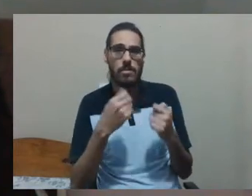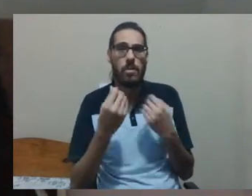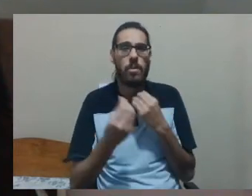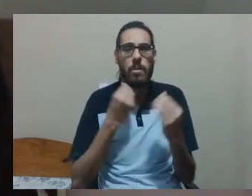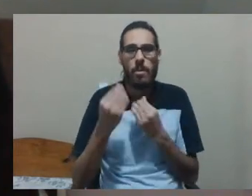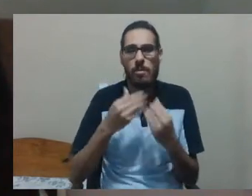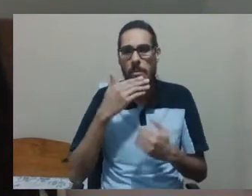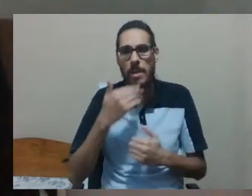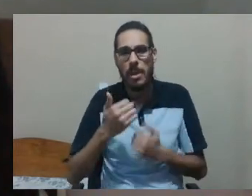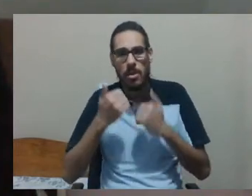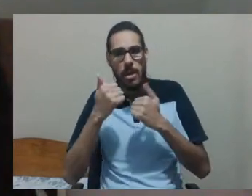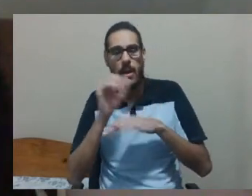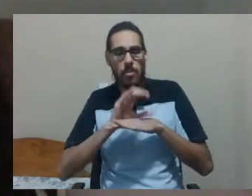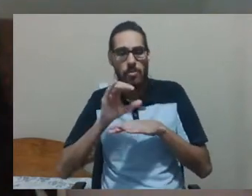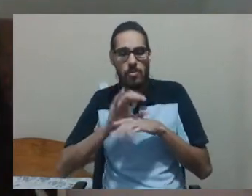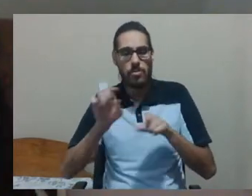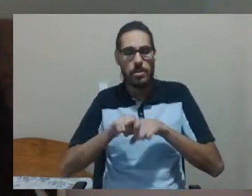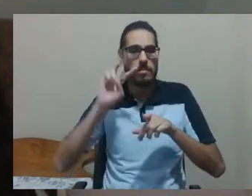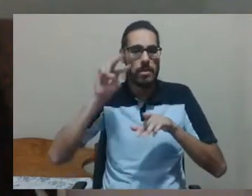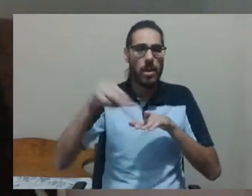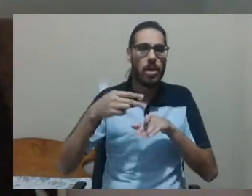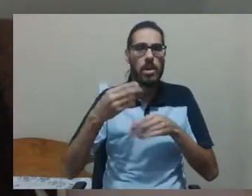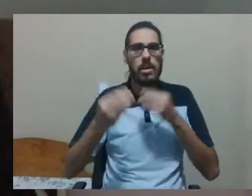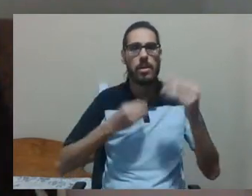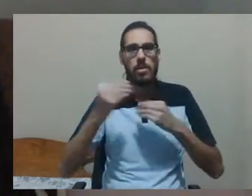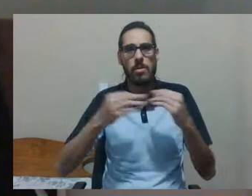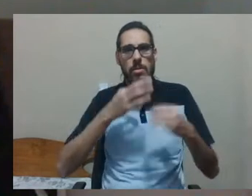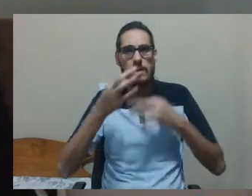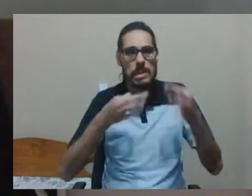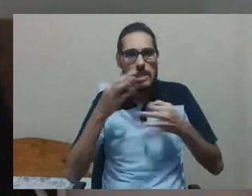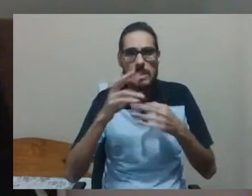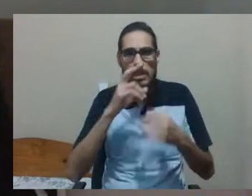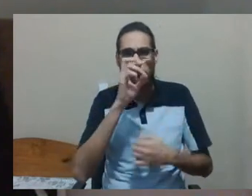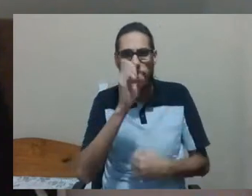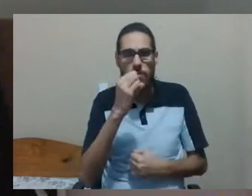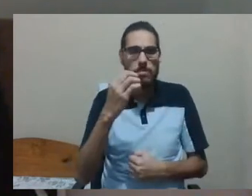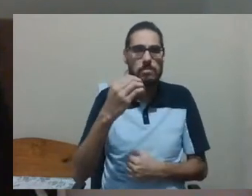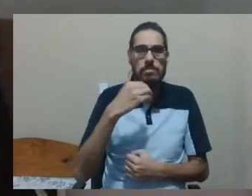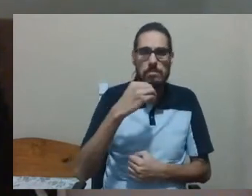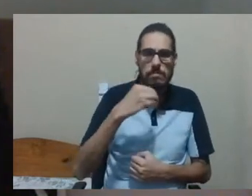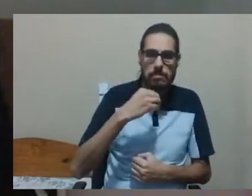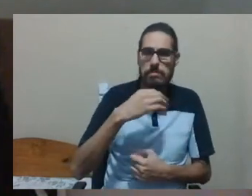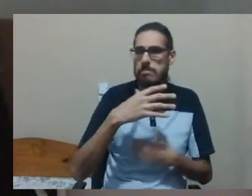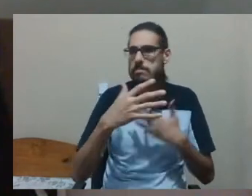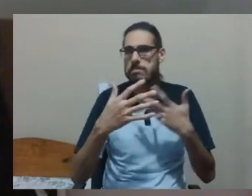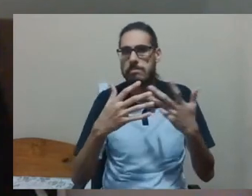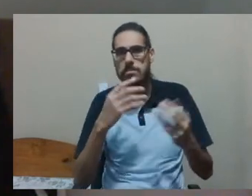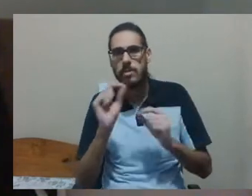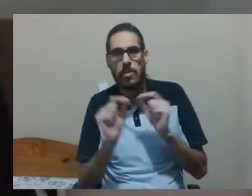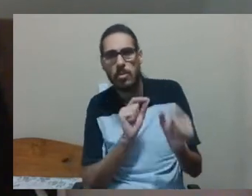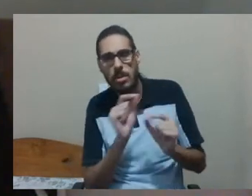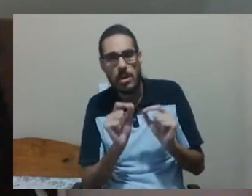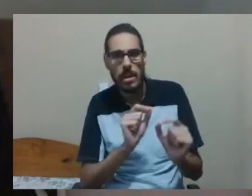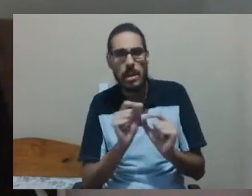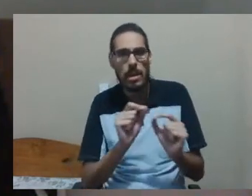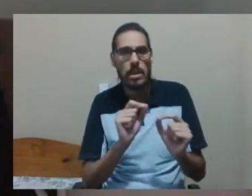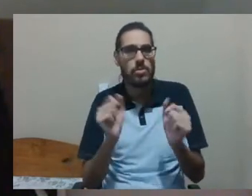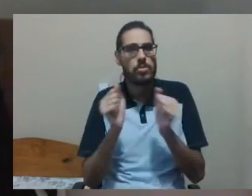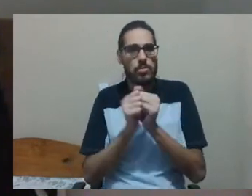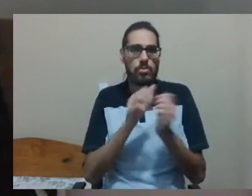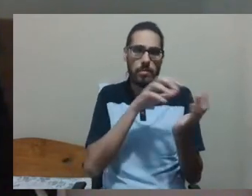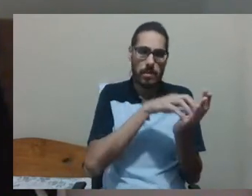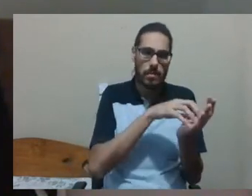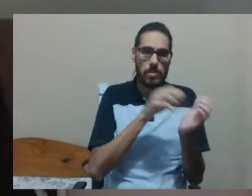críticas, forças, fraquezas, ameaças, juntamente com os departamentos e os centros. Numa